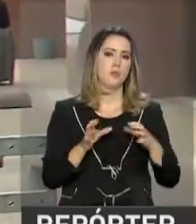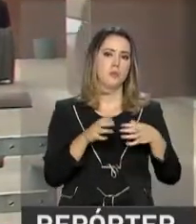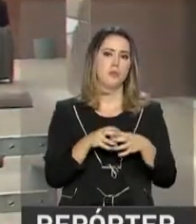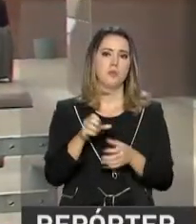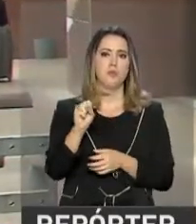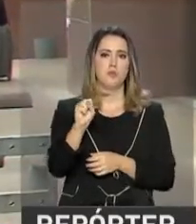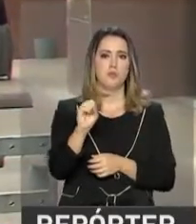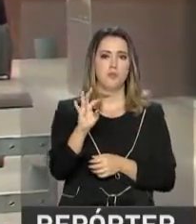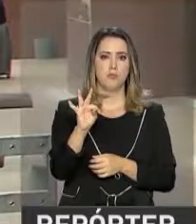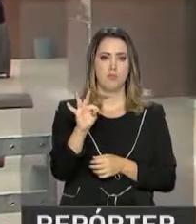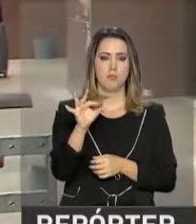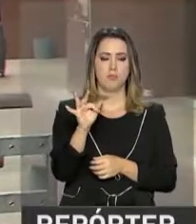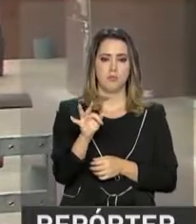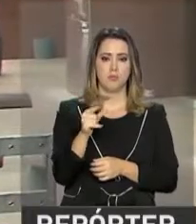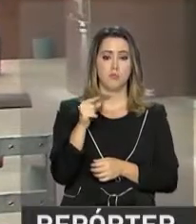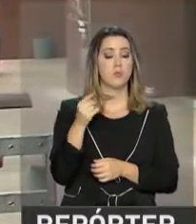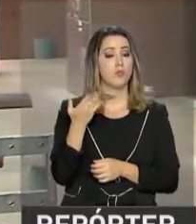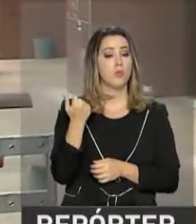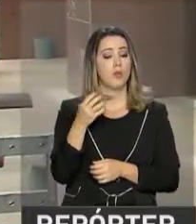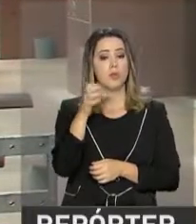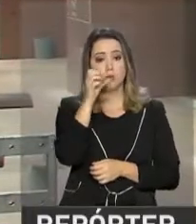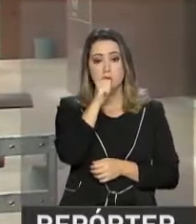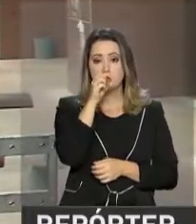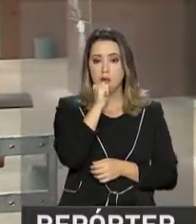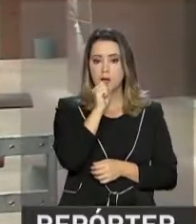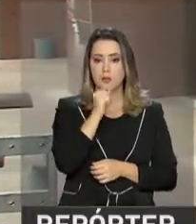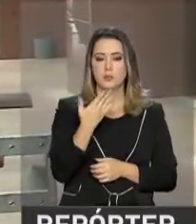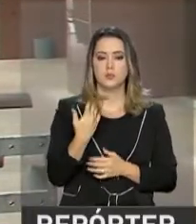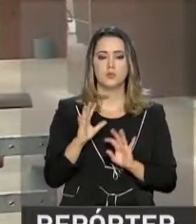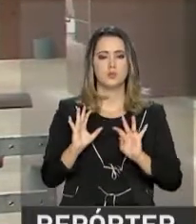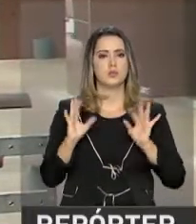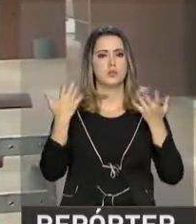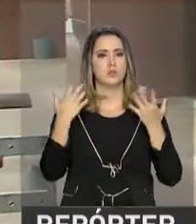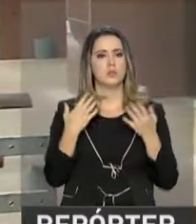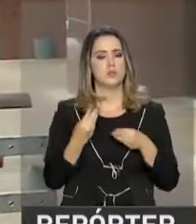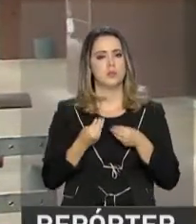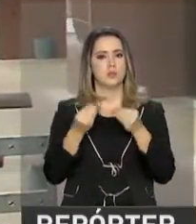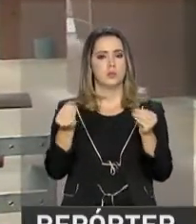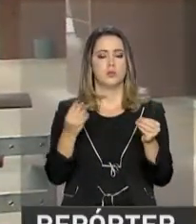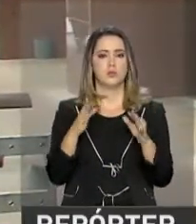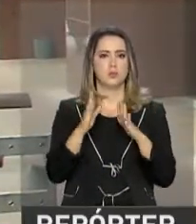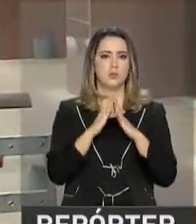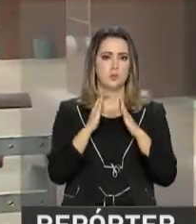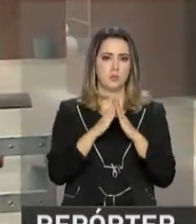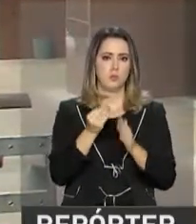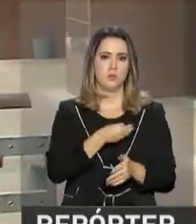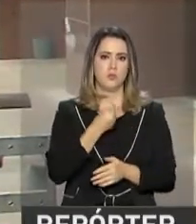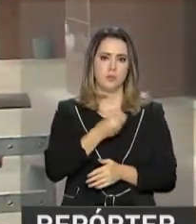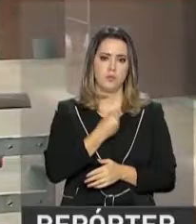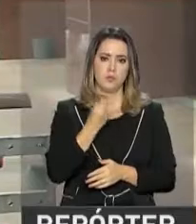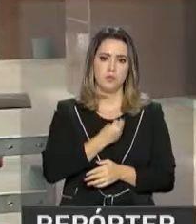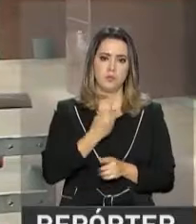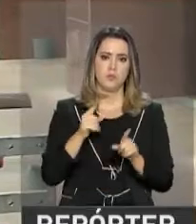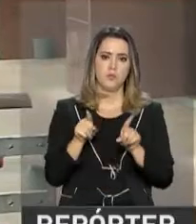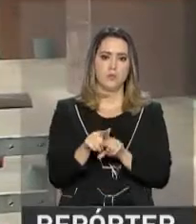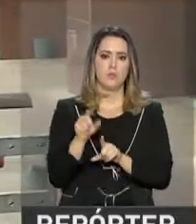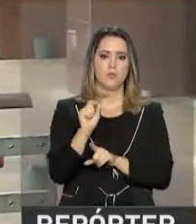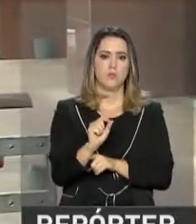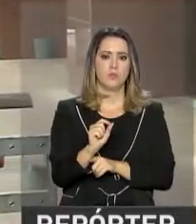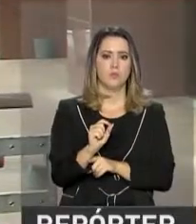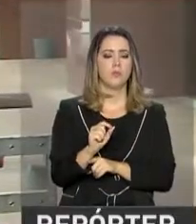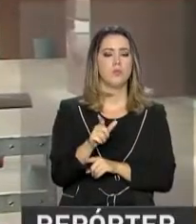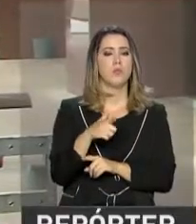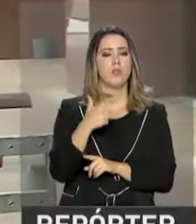Supremo Tribunal Federal. No último sábado, durante cerimônia na entrega de unidades do programa Minha Casa, Minha Vida,